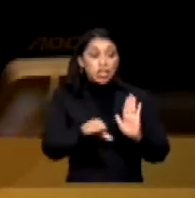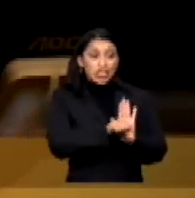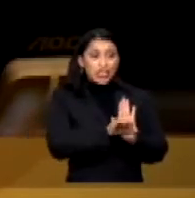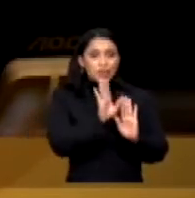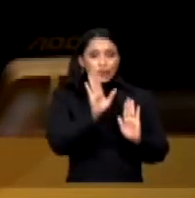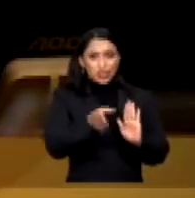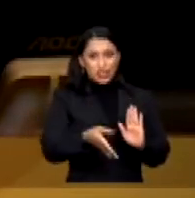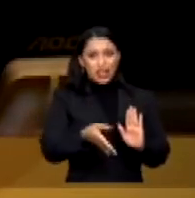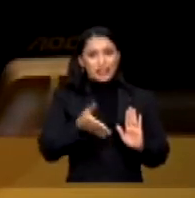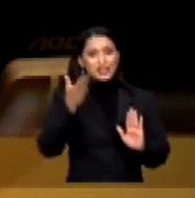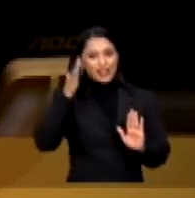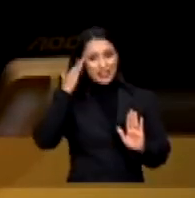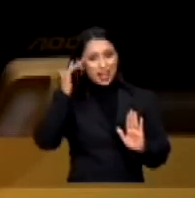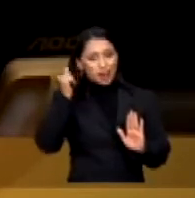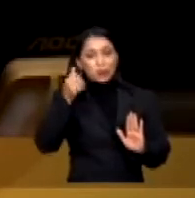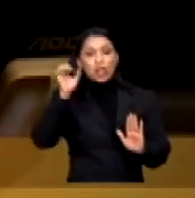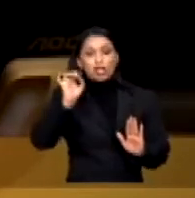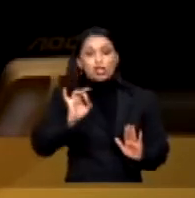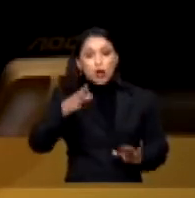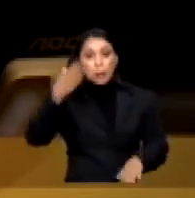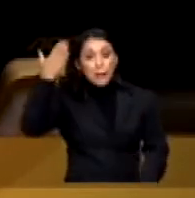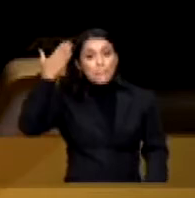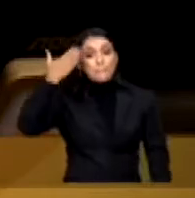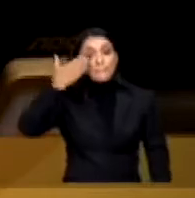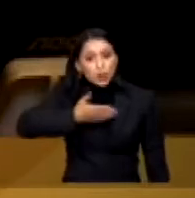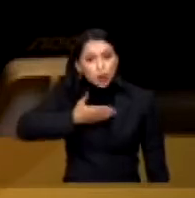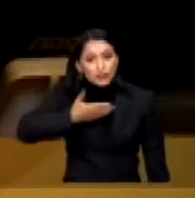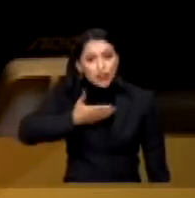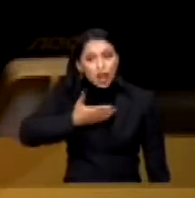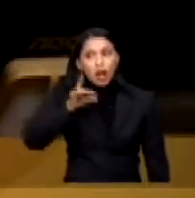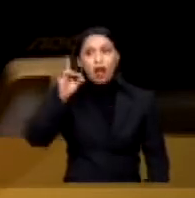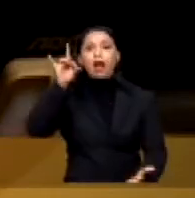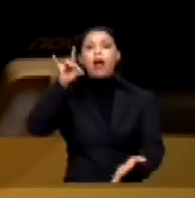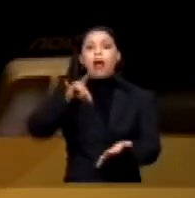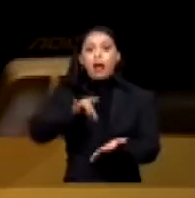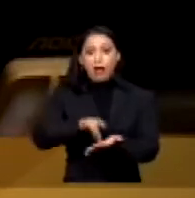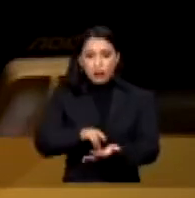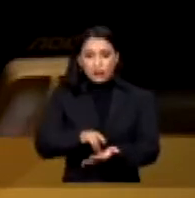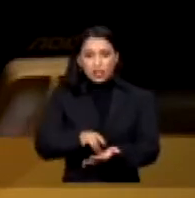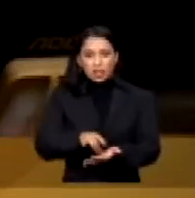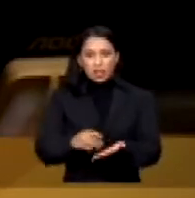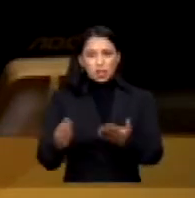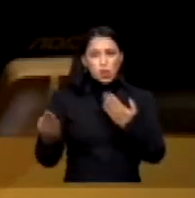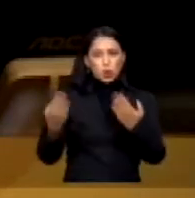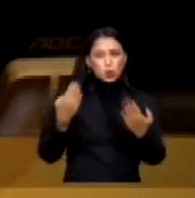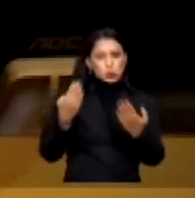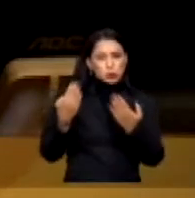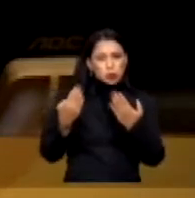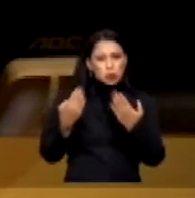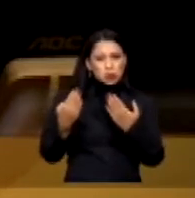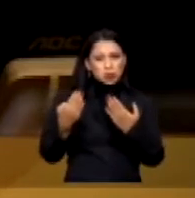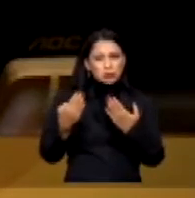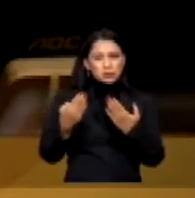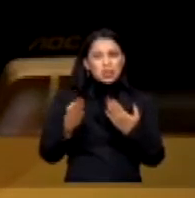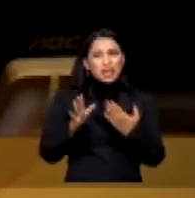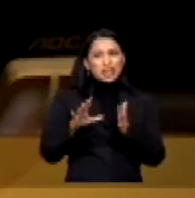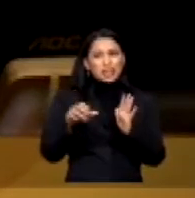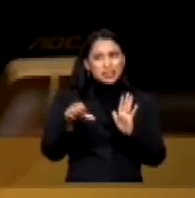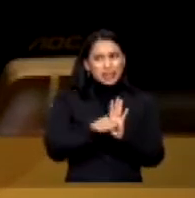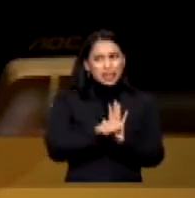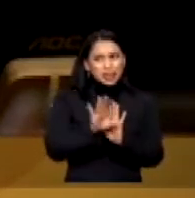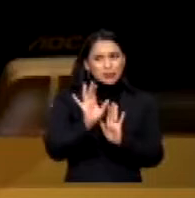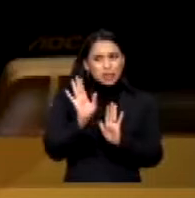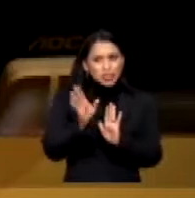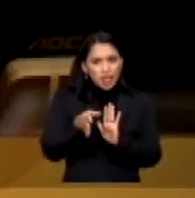criminais fortes. É um esforço para se confirmar suspeitas firmes já